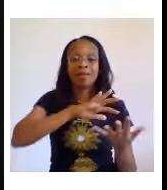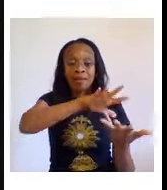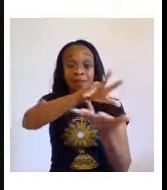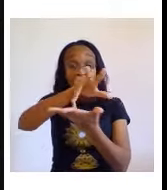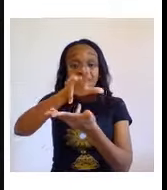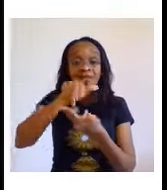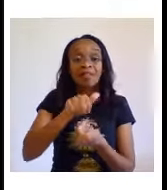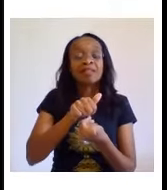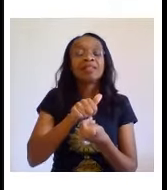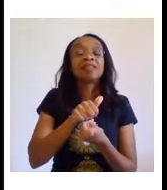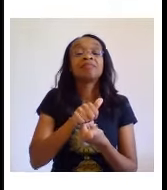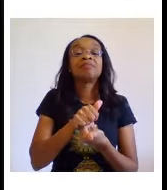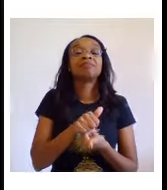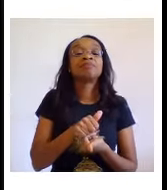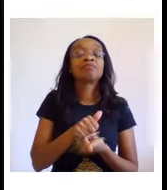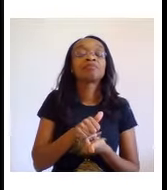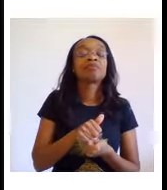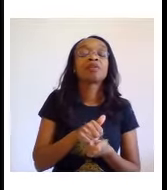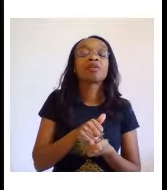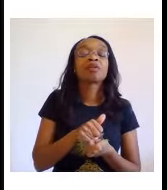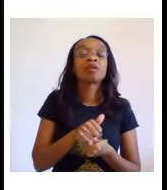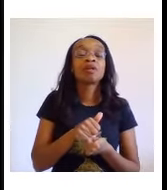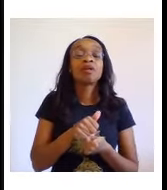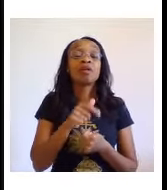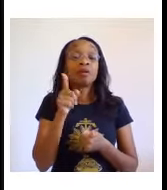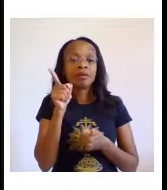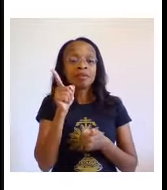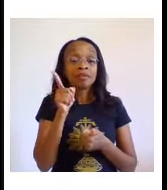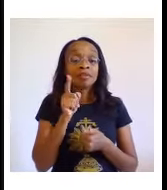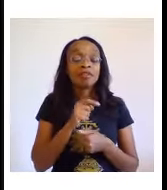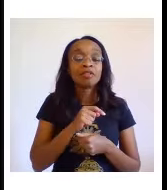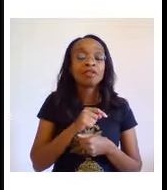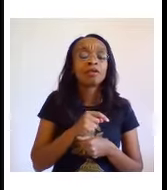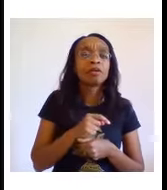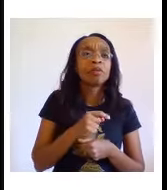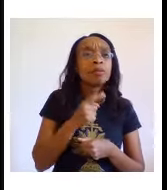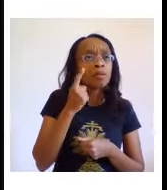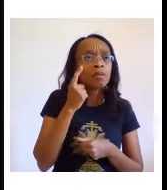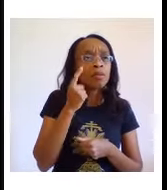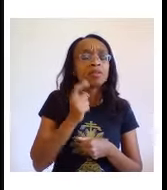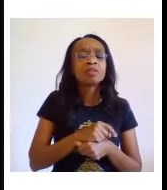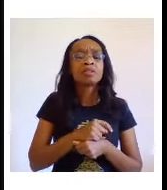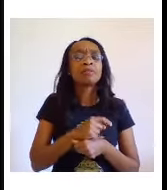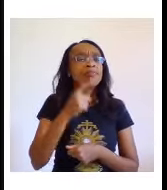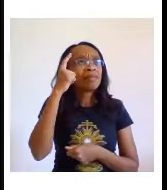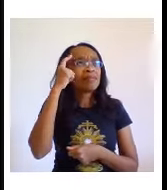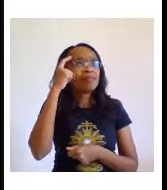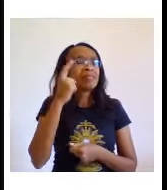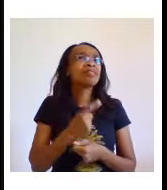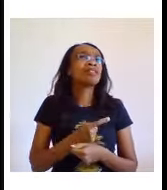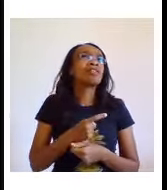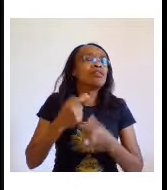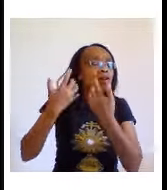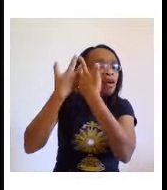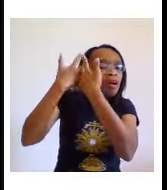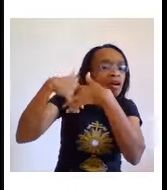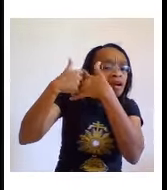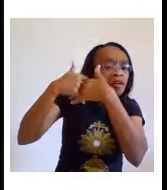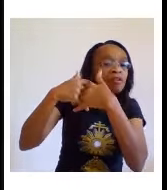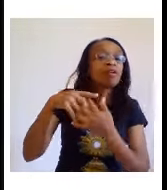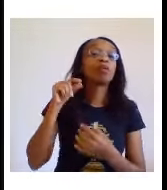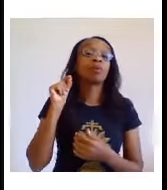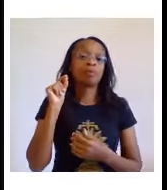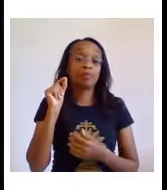aí eu volto de novo, né, a esse mapa, né, e pensar, né, e trazer a reflexão de